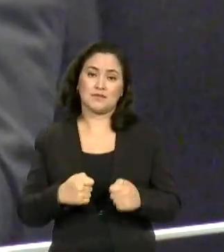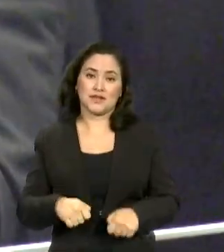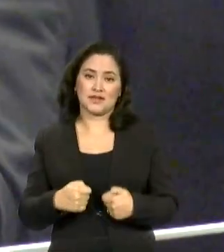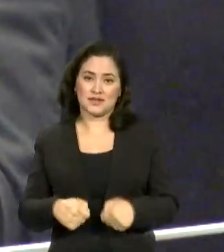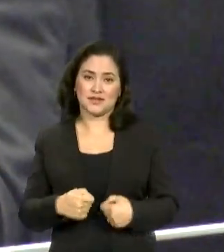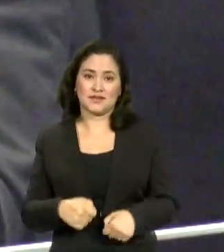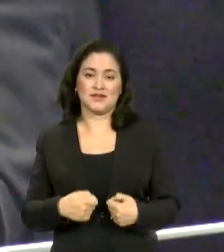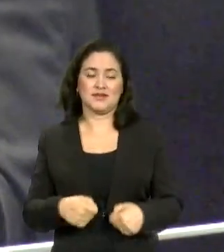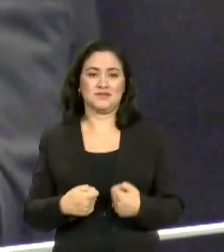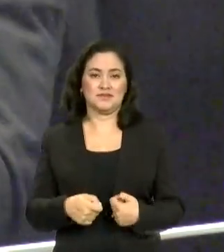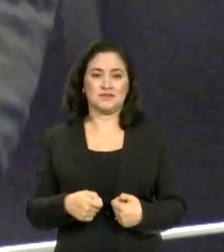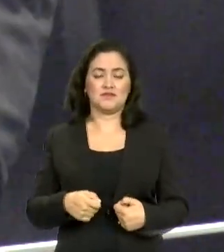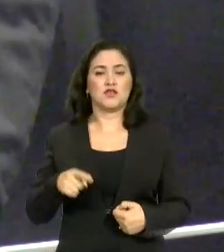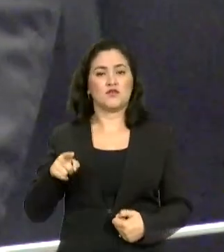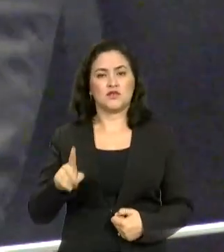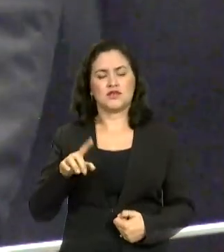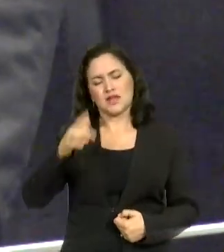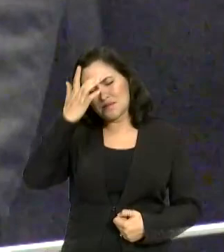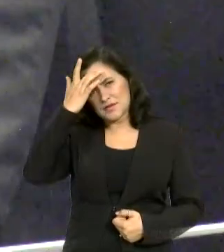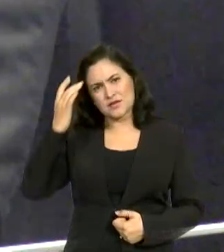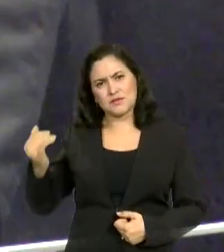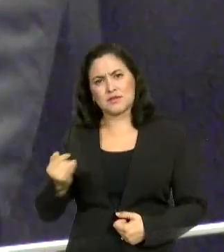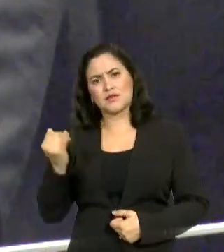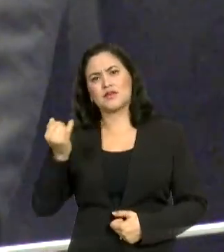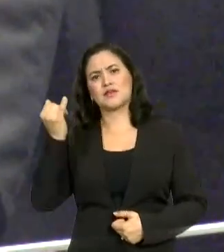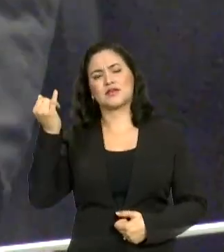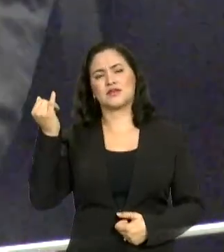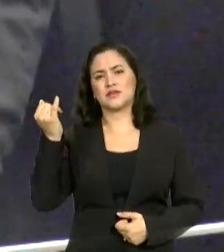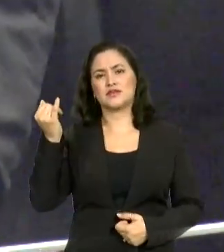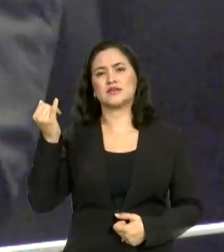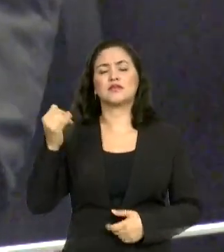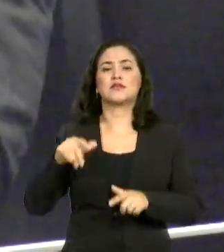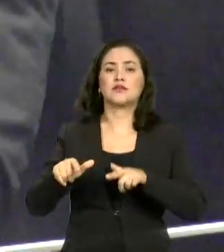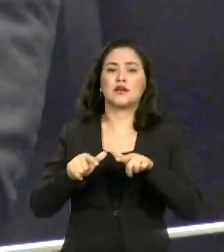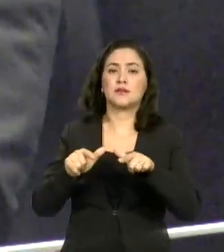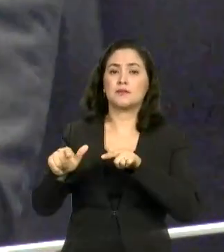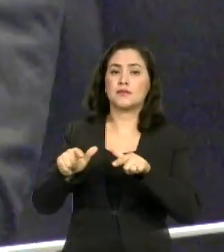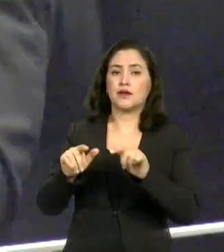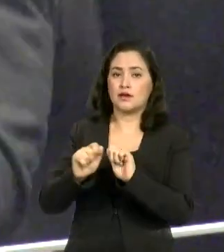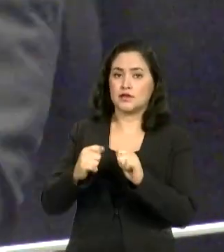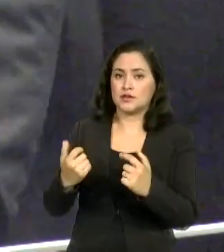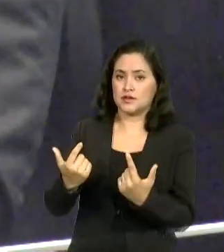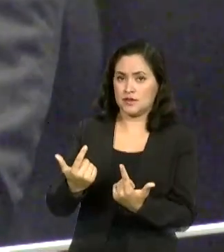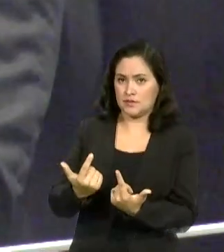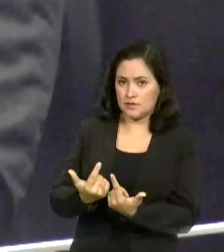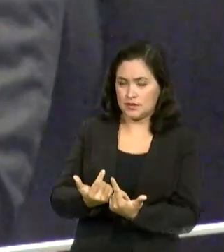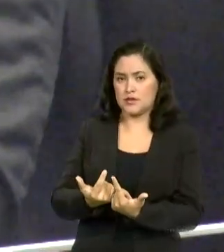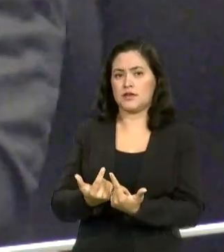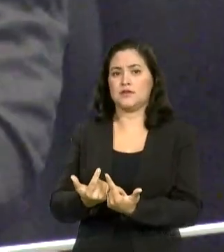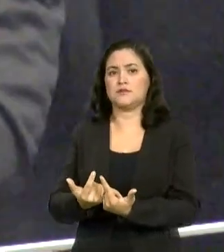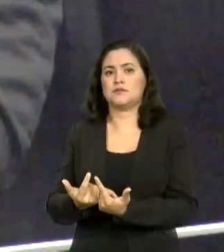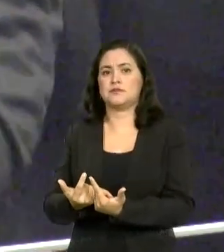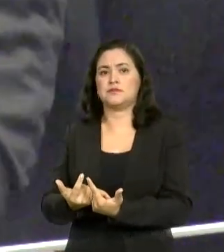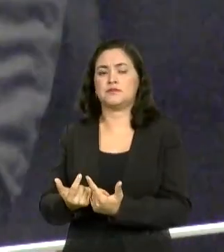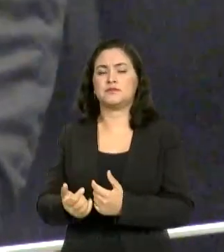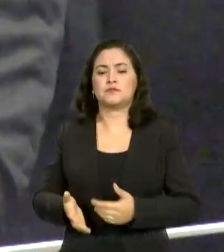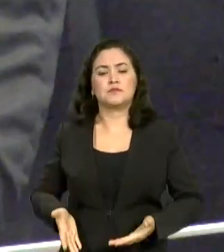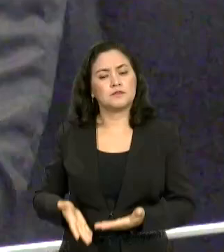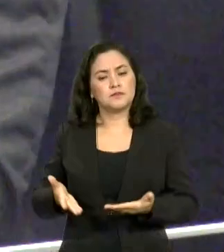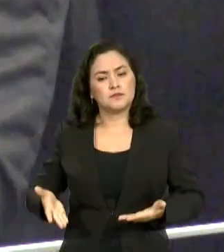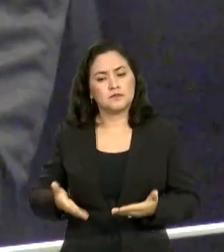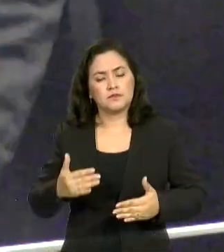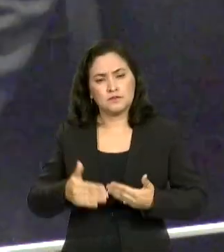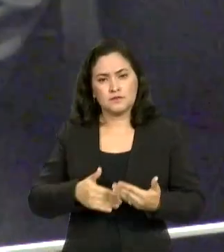uma ferramenta importante no trabalho da Assembleia Legislativa em prol do povo do Maranhão. Você teve um mandato,